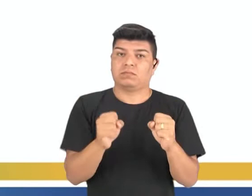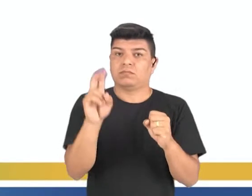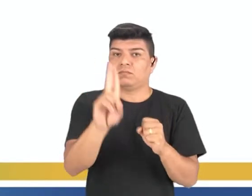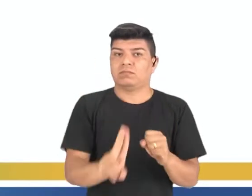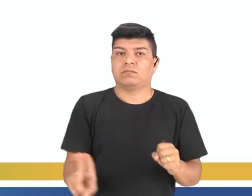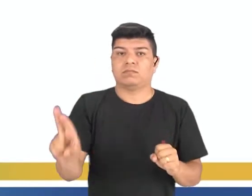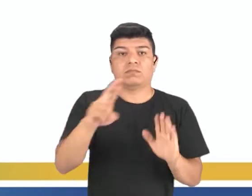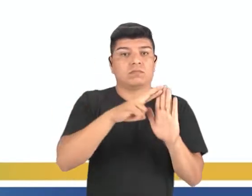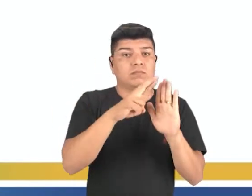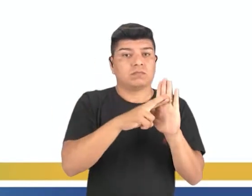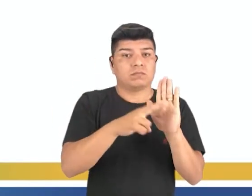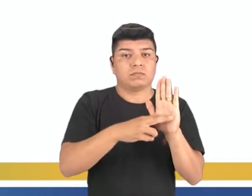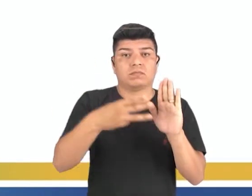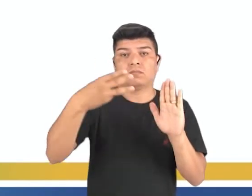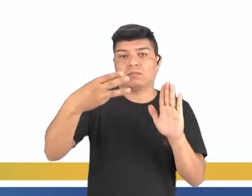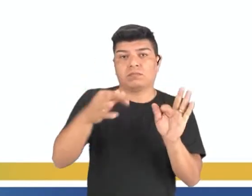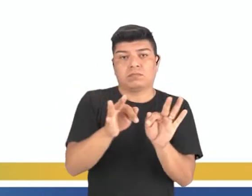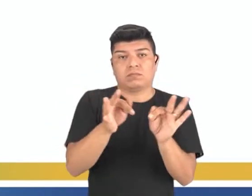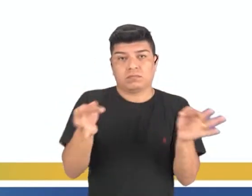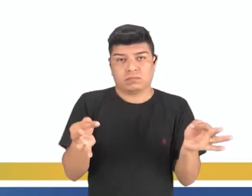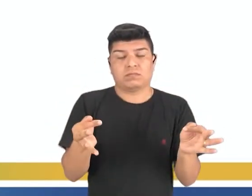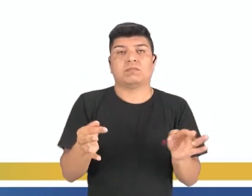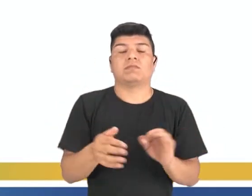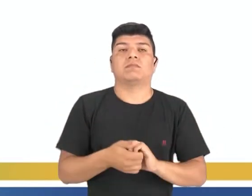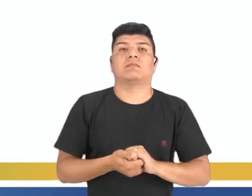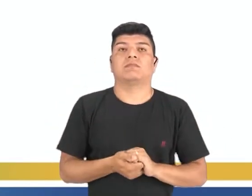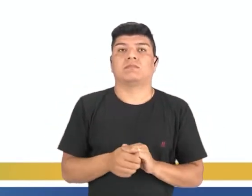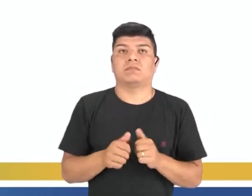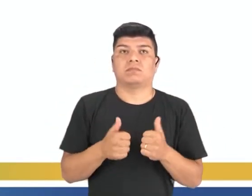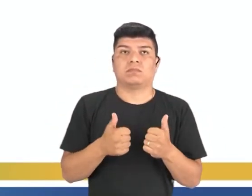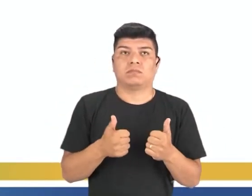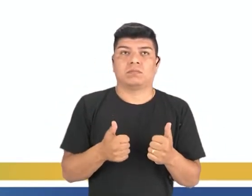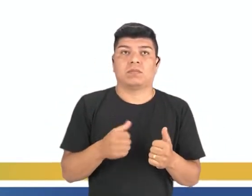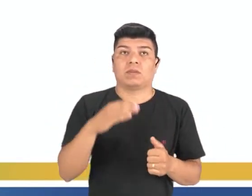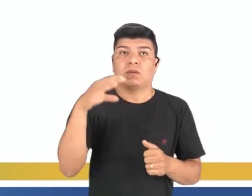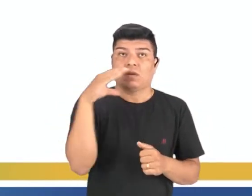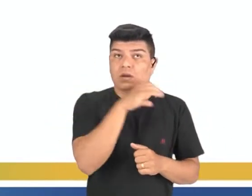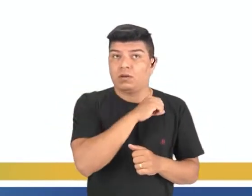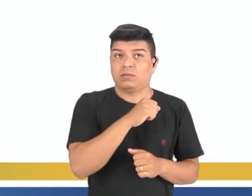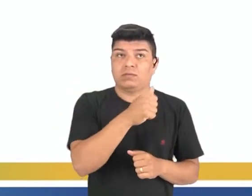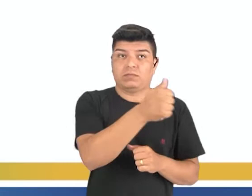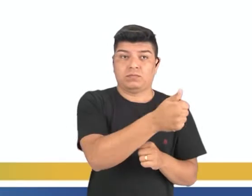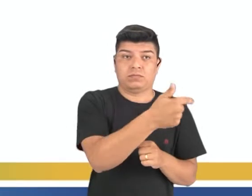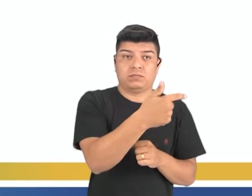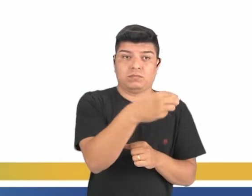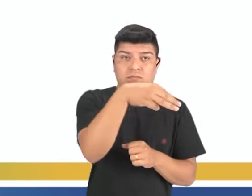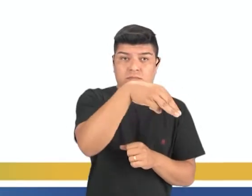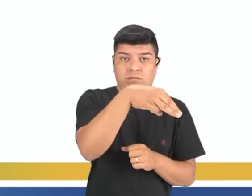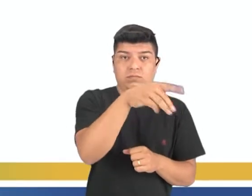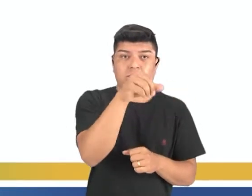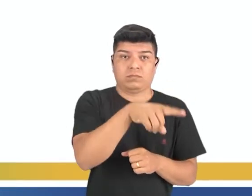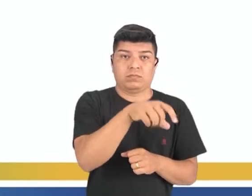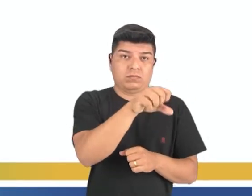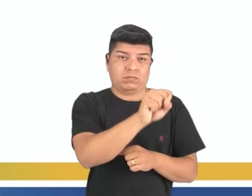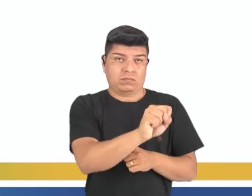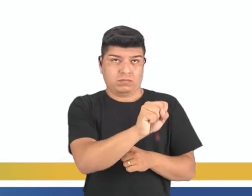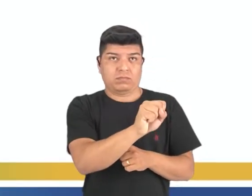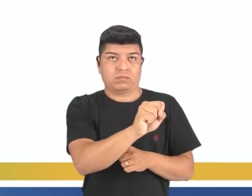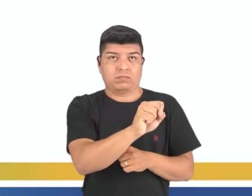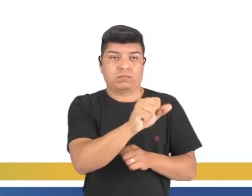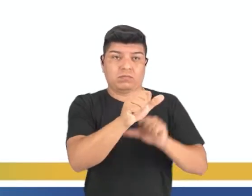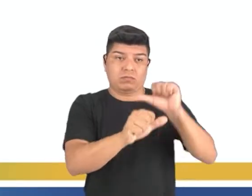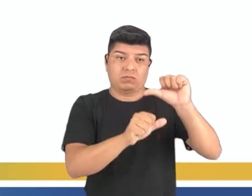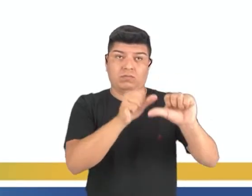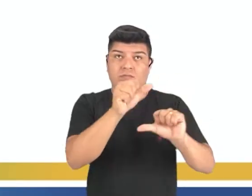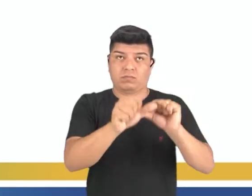aplicar a regra de 3 simples. Muito bem, então a velocidade de 12 metros por segundo, a gente vai inverter a coluna do